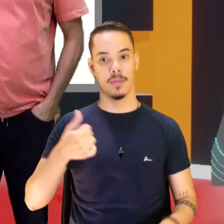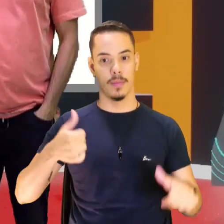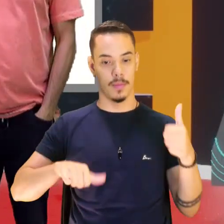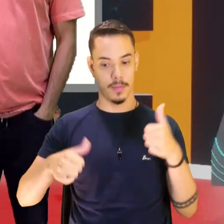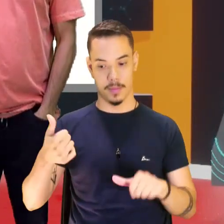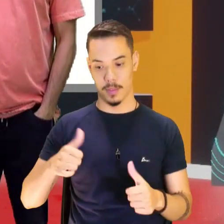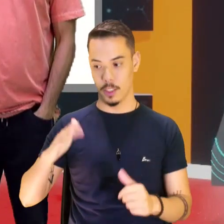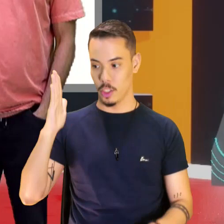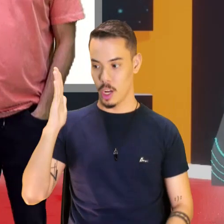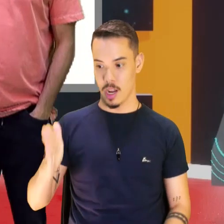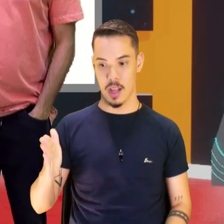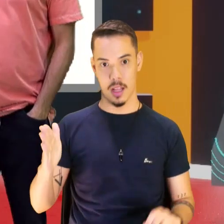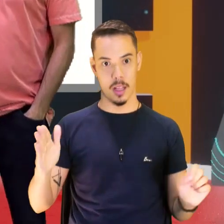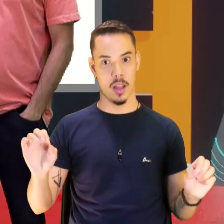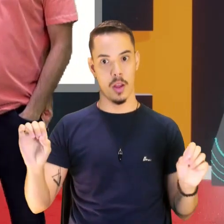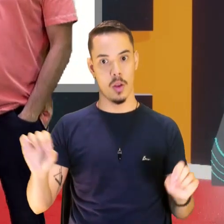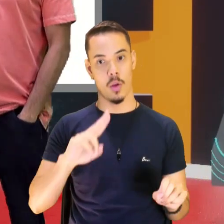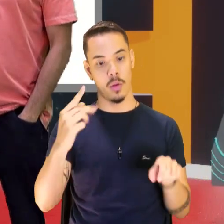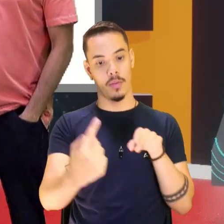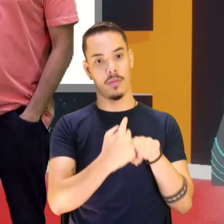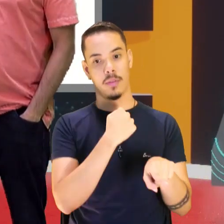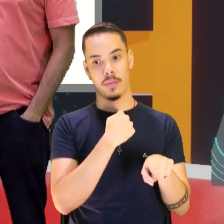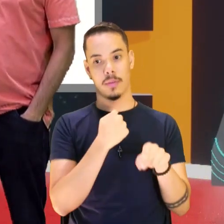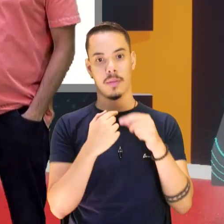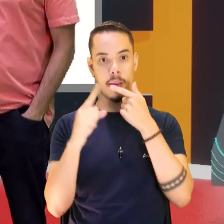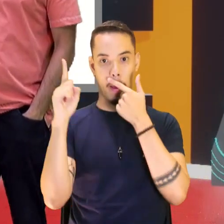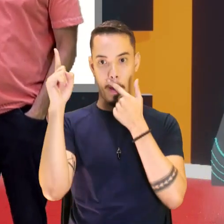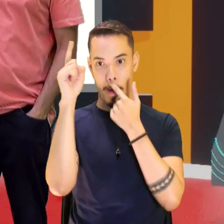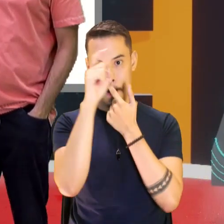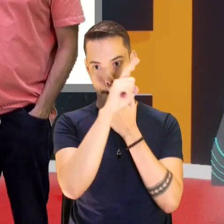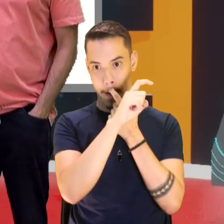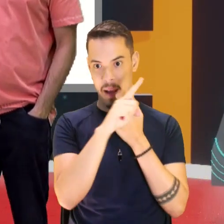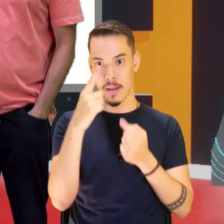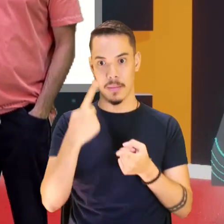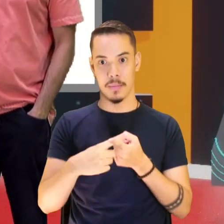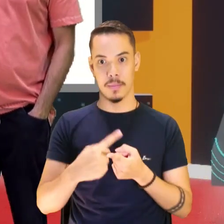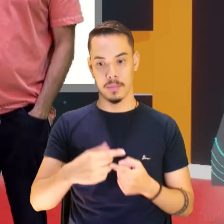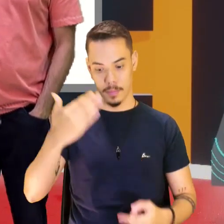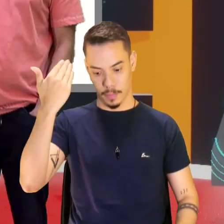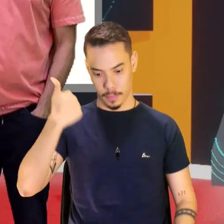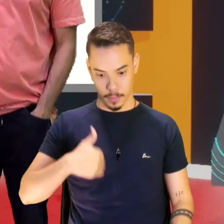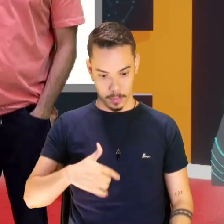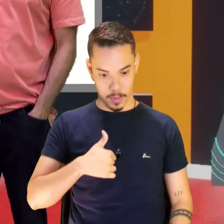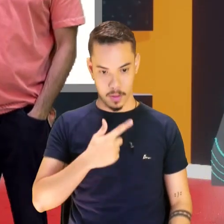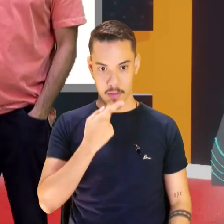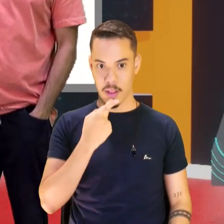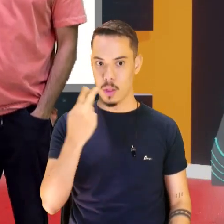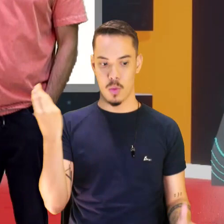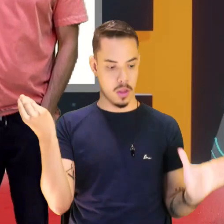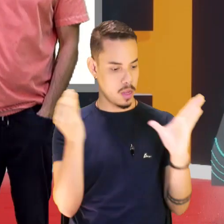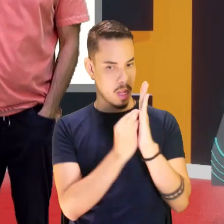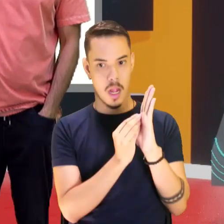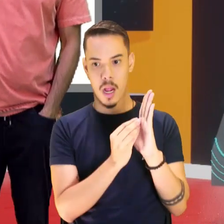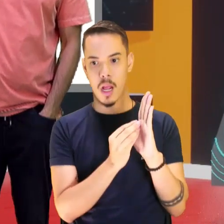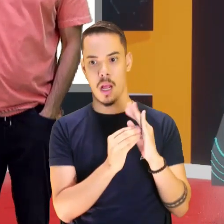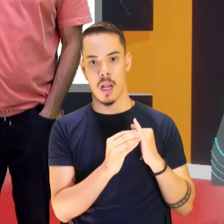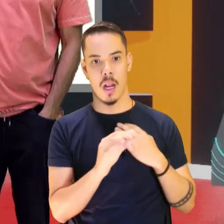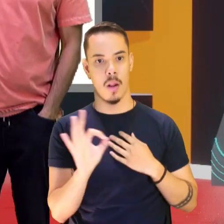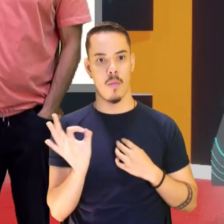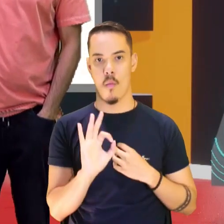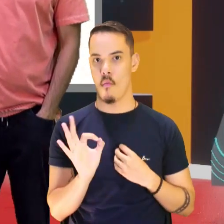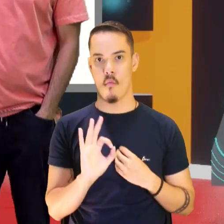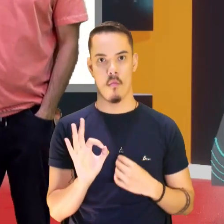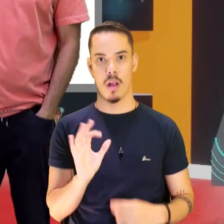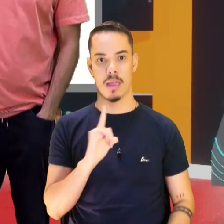ela é direta ou se ela é inversa. E aí fica difícil, sabia? Porque é eu que tenho que dizer. Não vai estar escrito lá em negrito assim. É